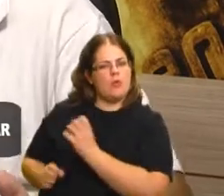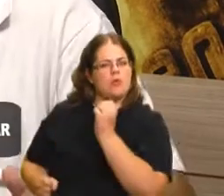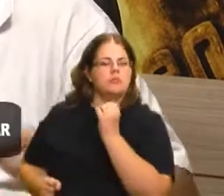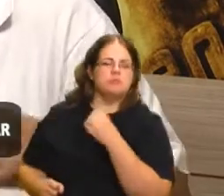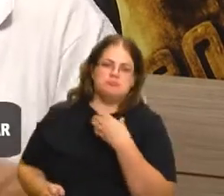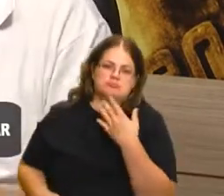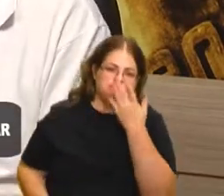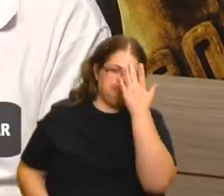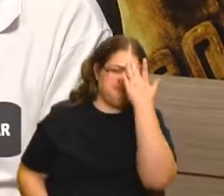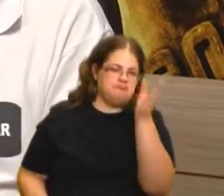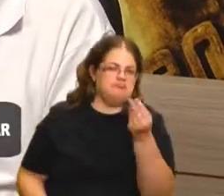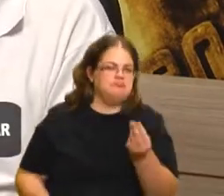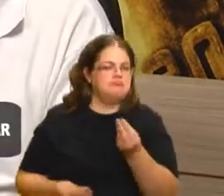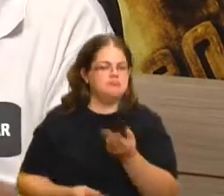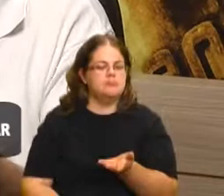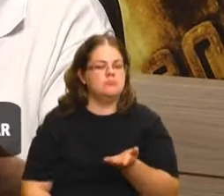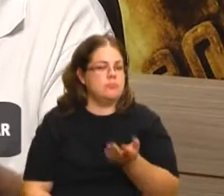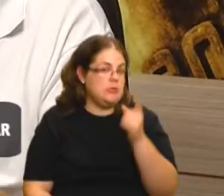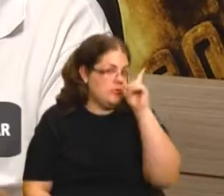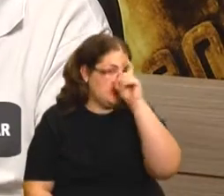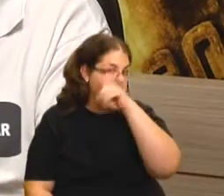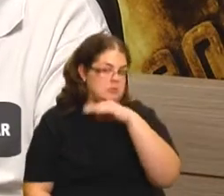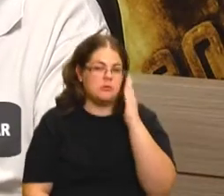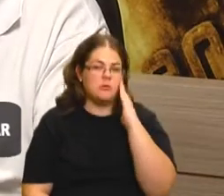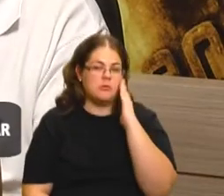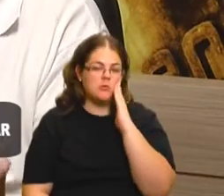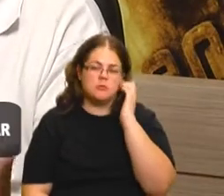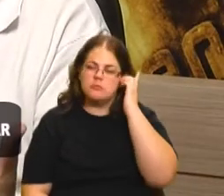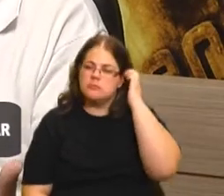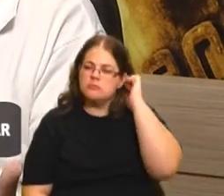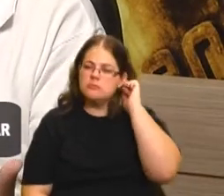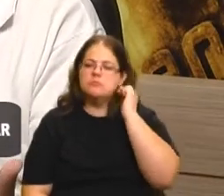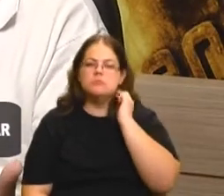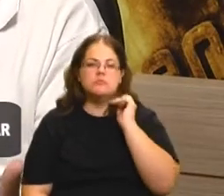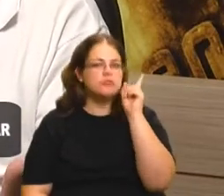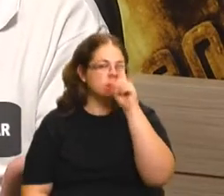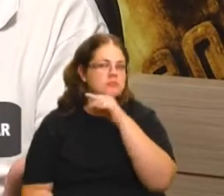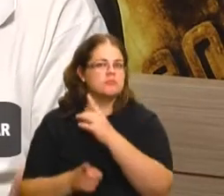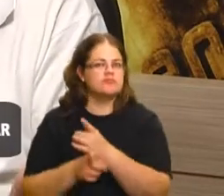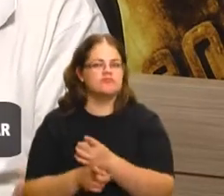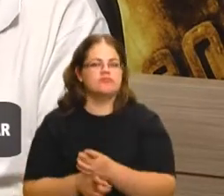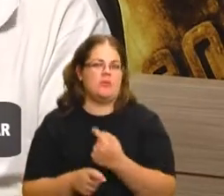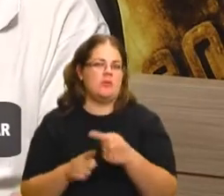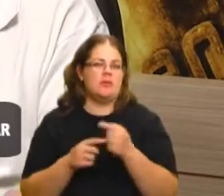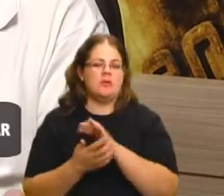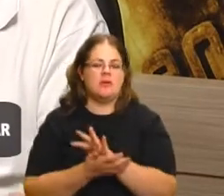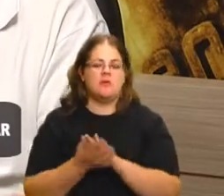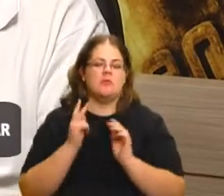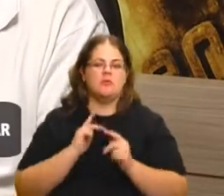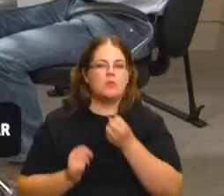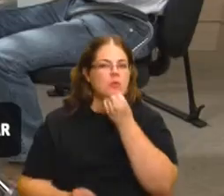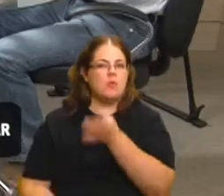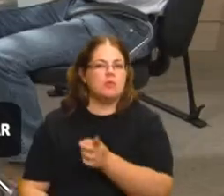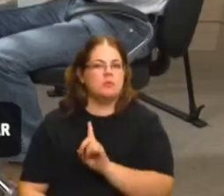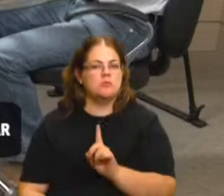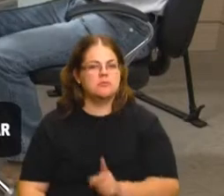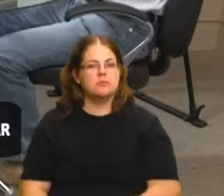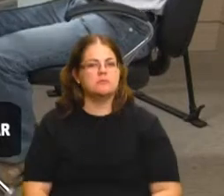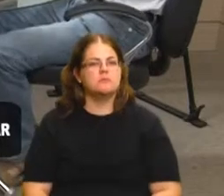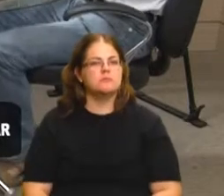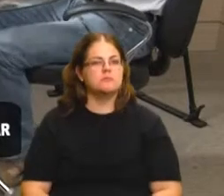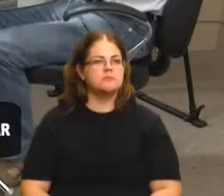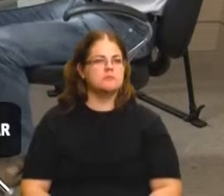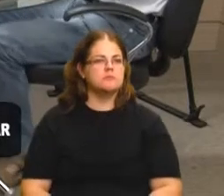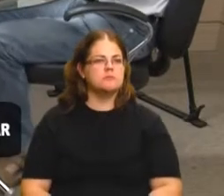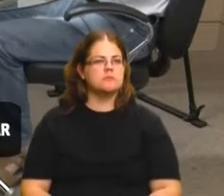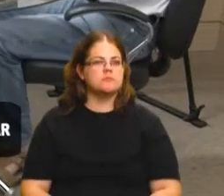empresa qualquer, é difícil de saber justamente porque, na época, não se denunciava. Eu não saberia